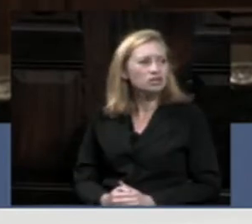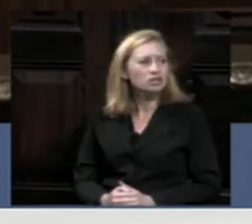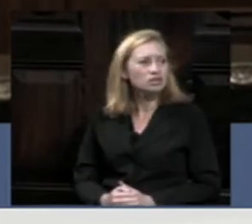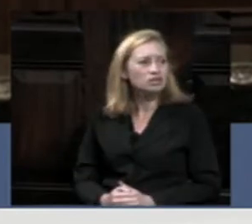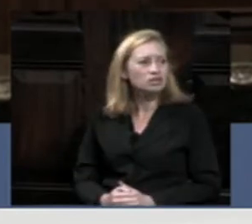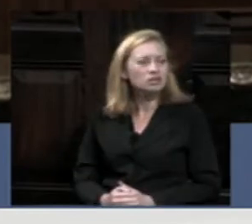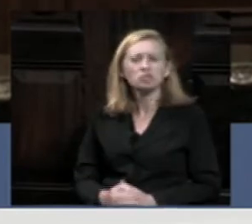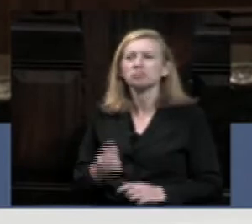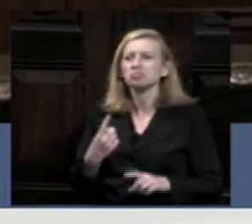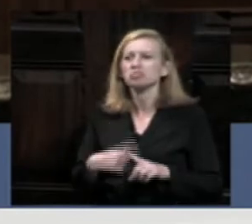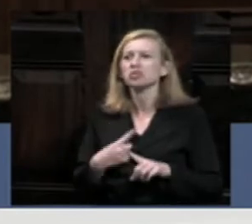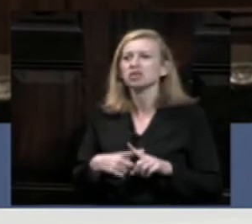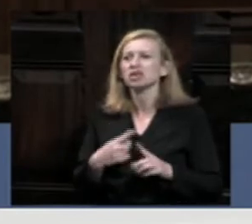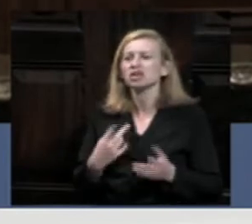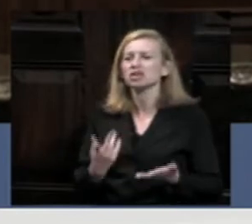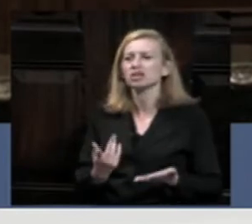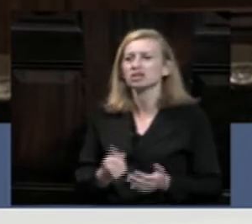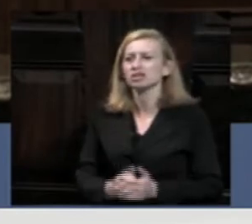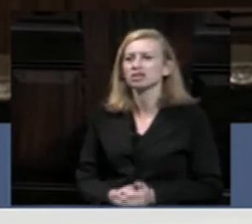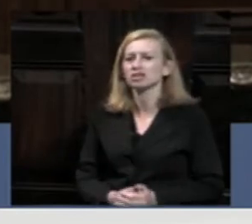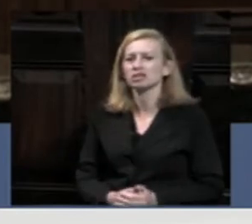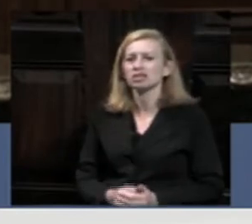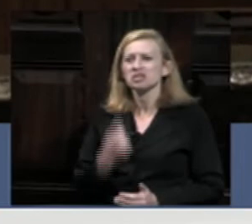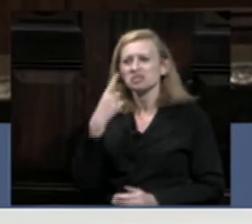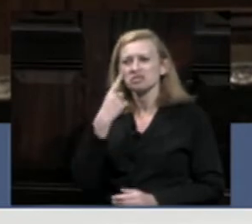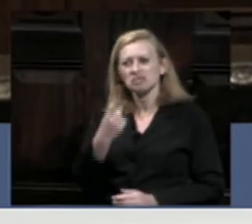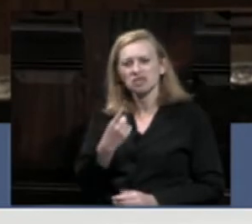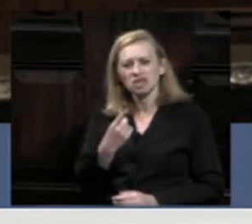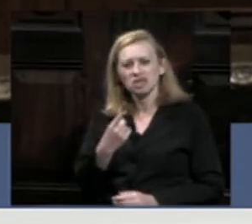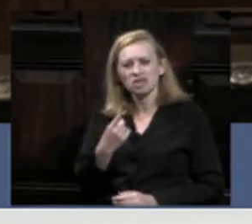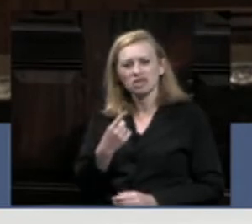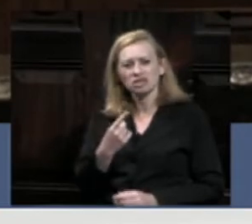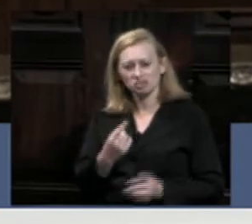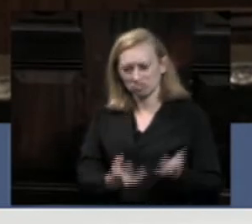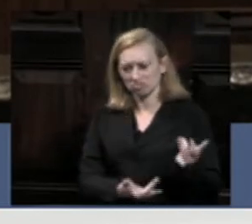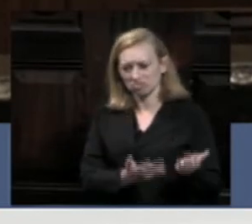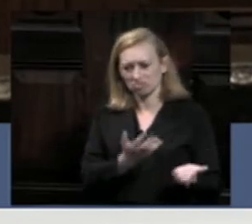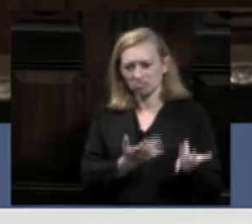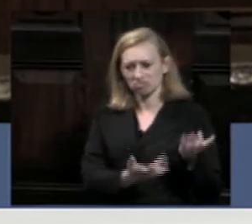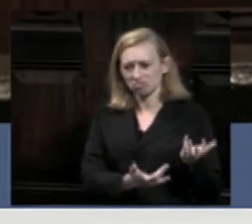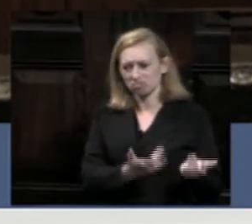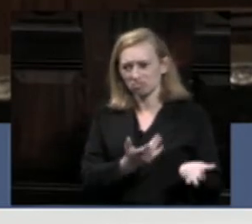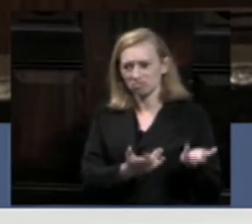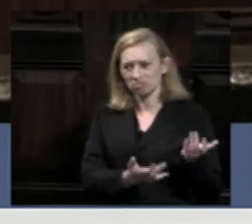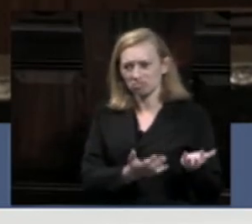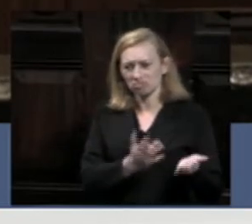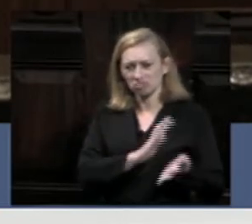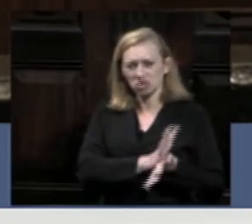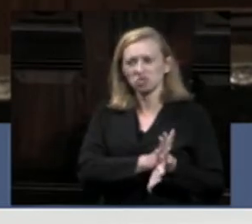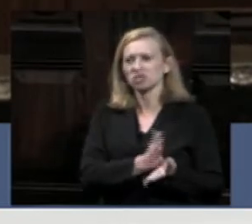ser submetido àquela cena, àquele horror, àquela destruição?